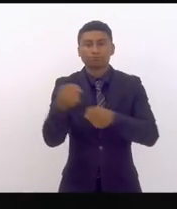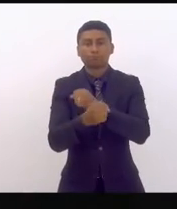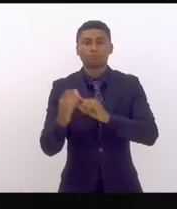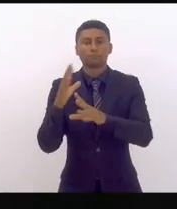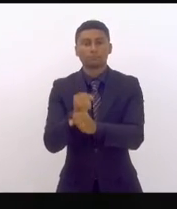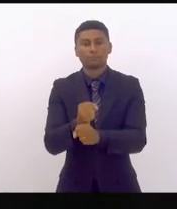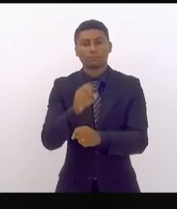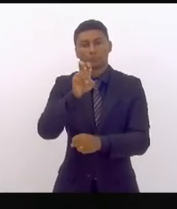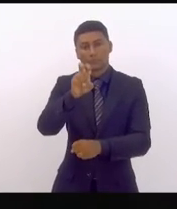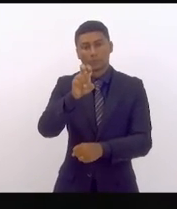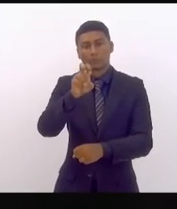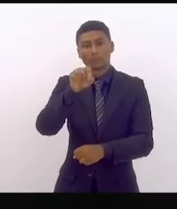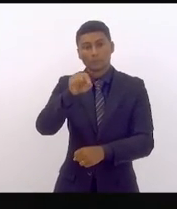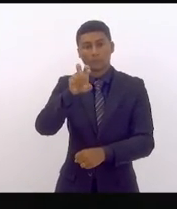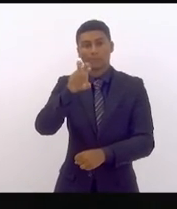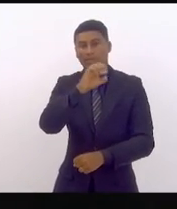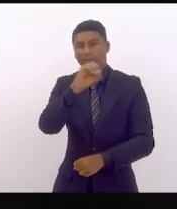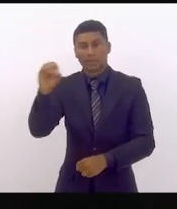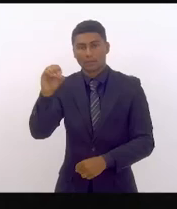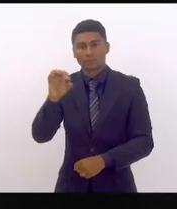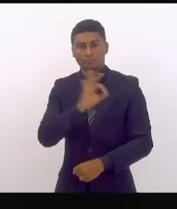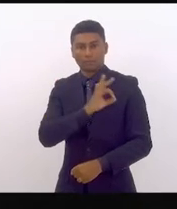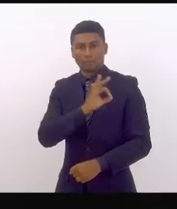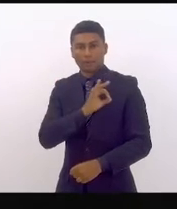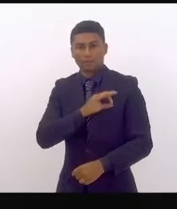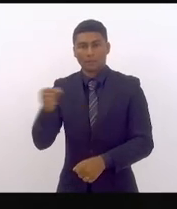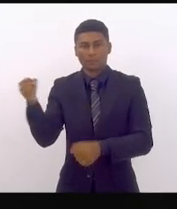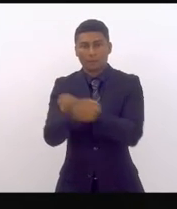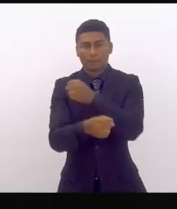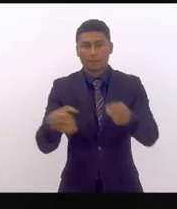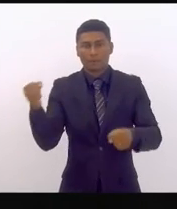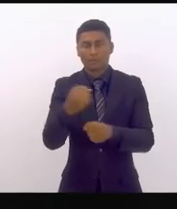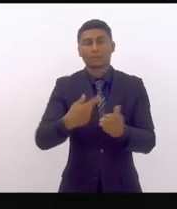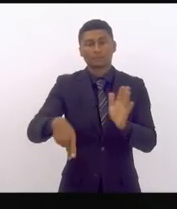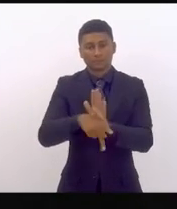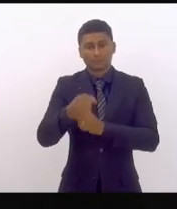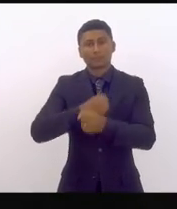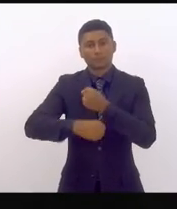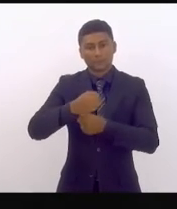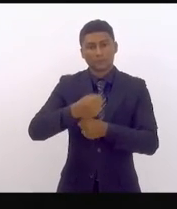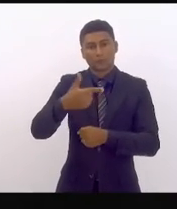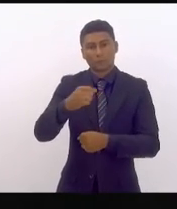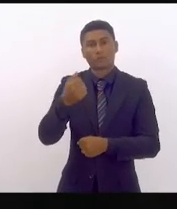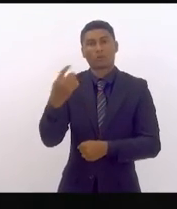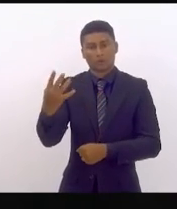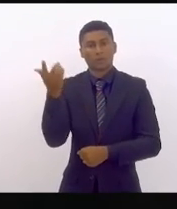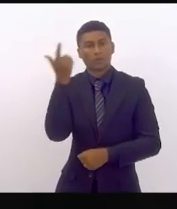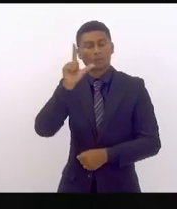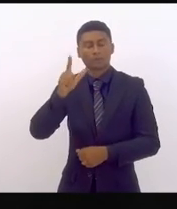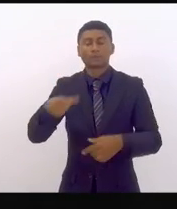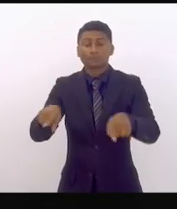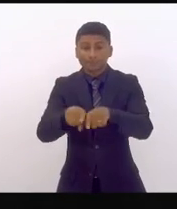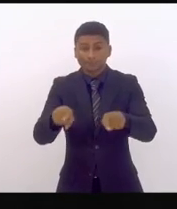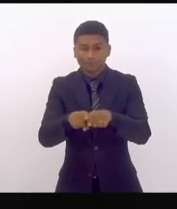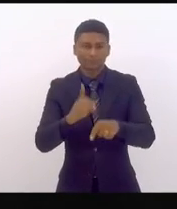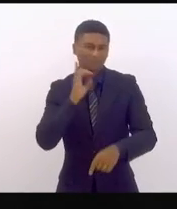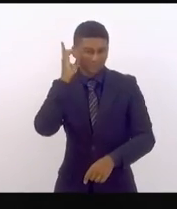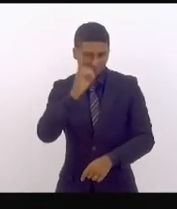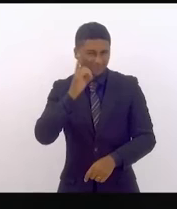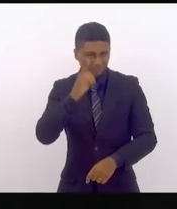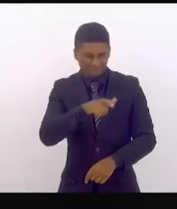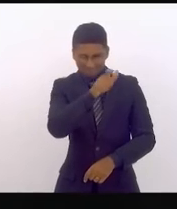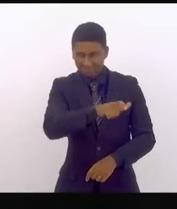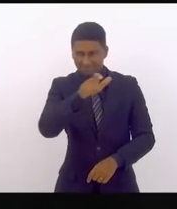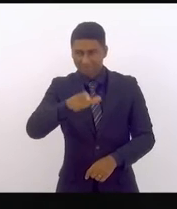da Polícia Militar do ano de 2014 também atuamos aqui junto com alguns parlamentares